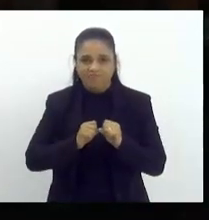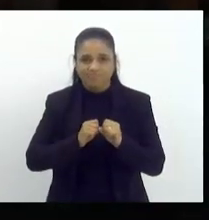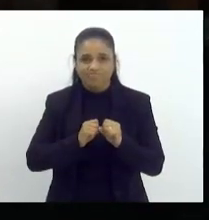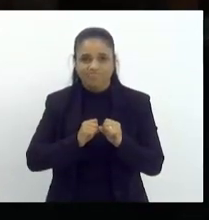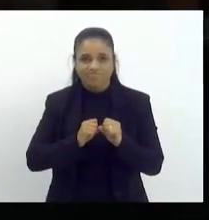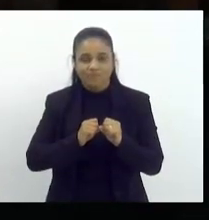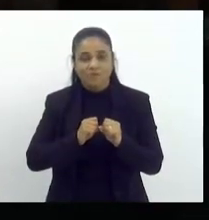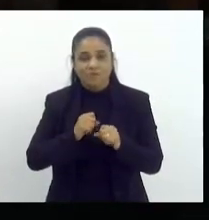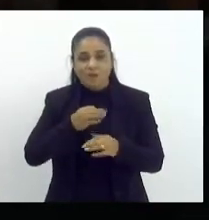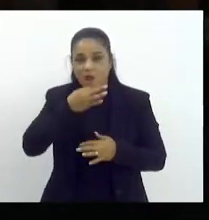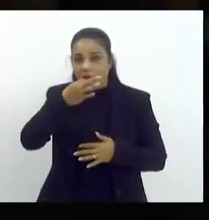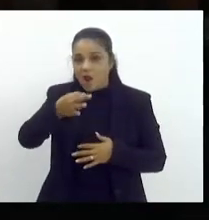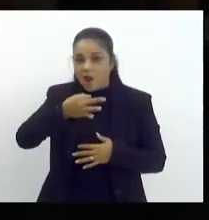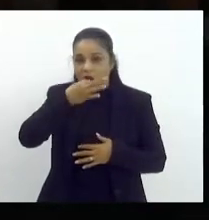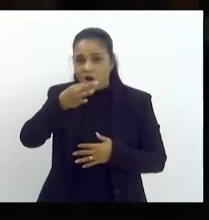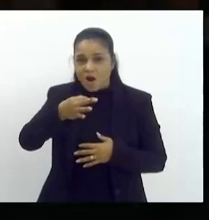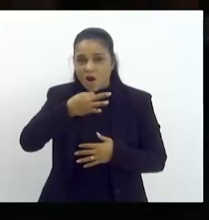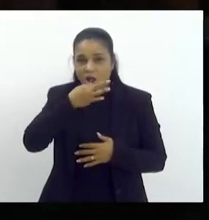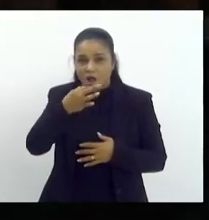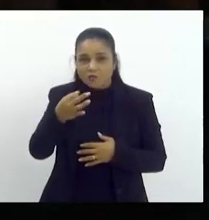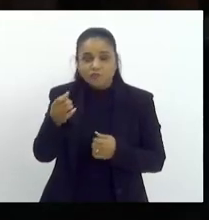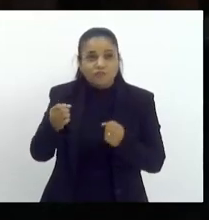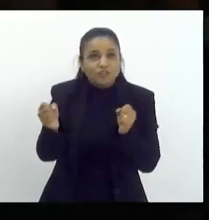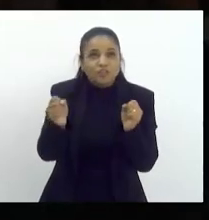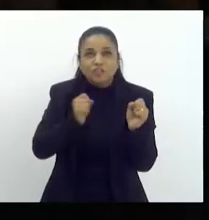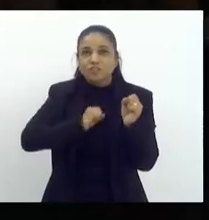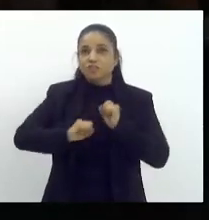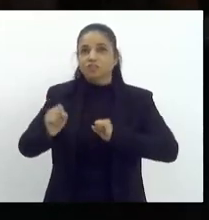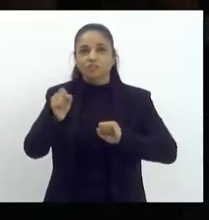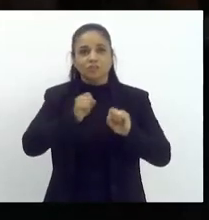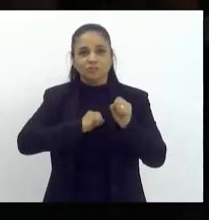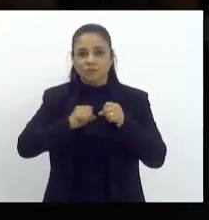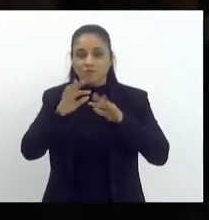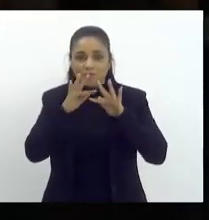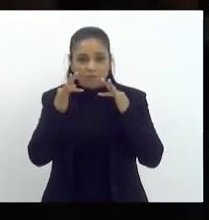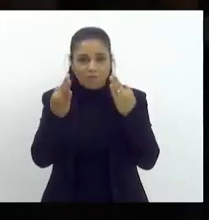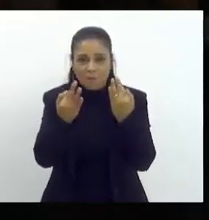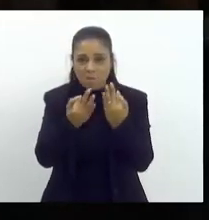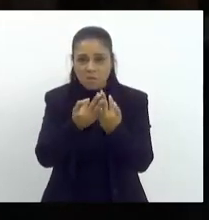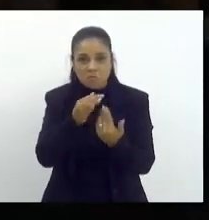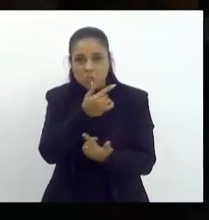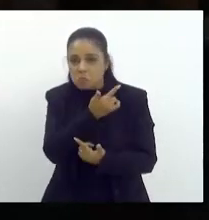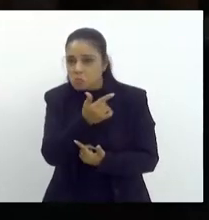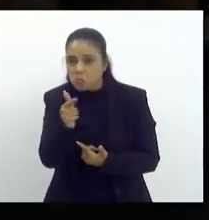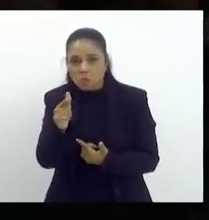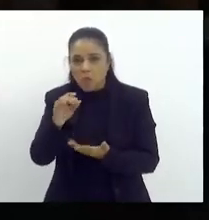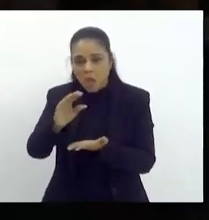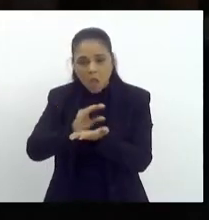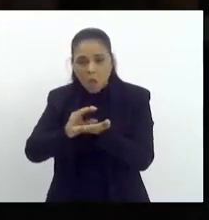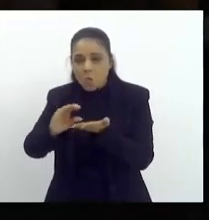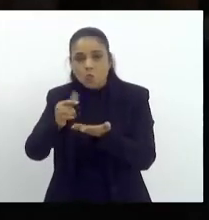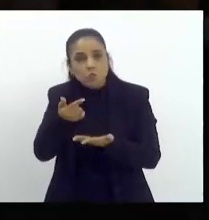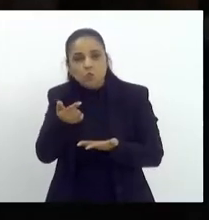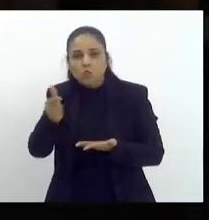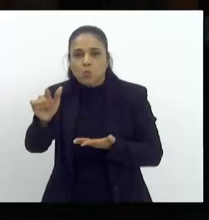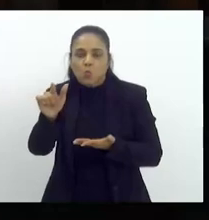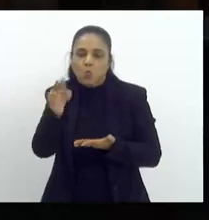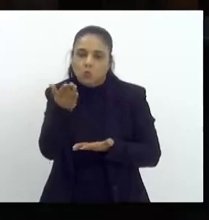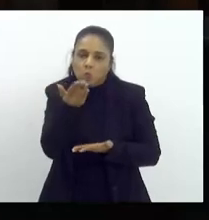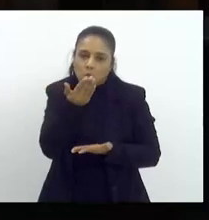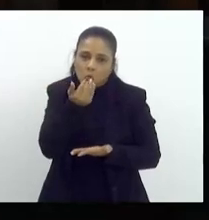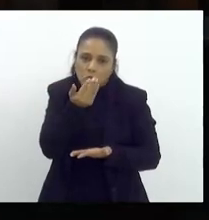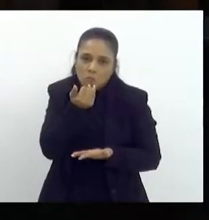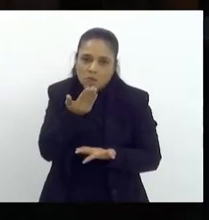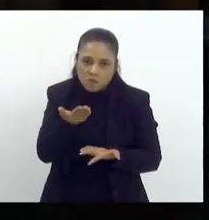desesperos dessas famílias que hoje não tem nenhum outro recurso para dispor